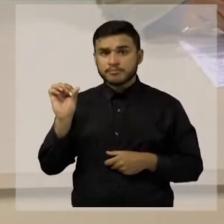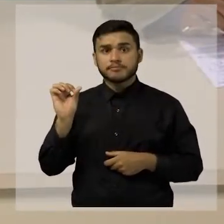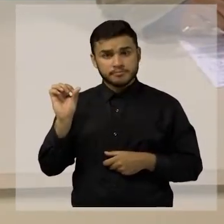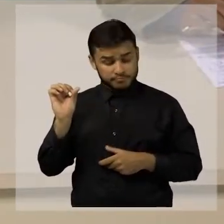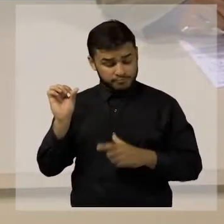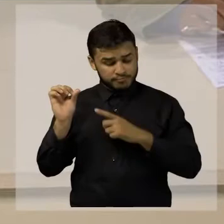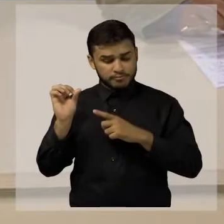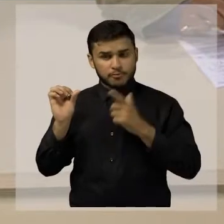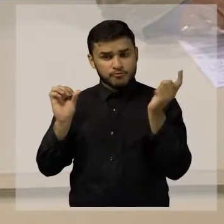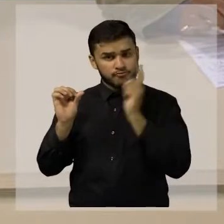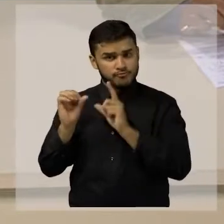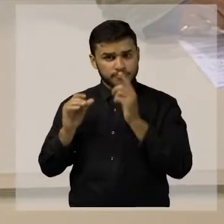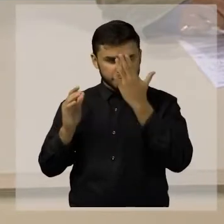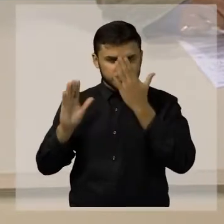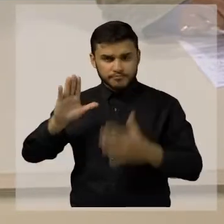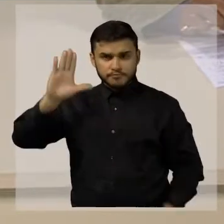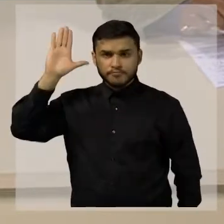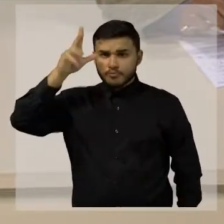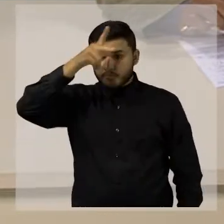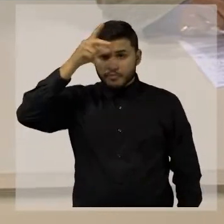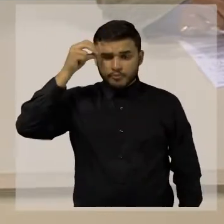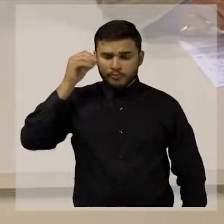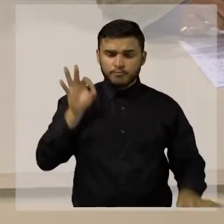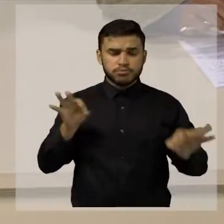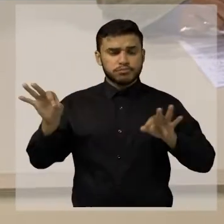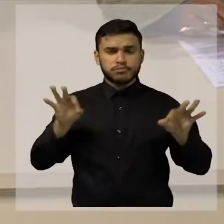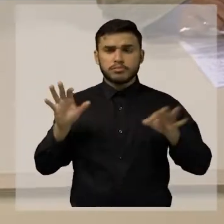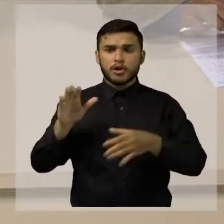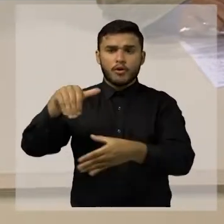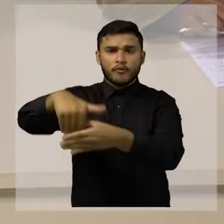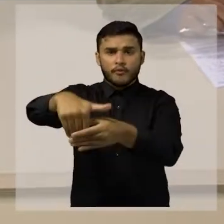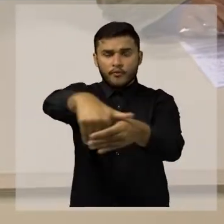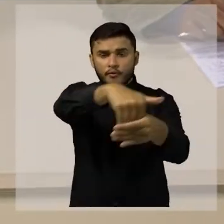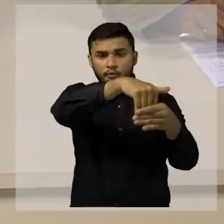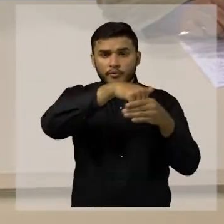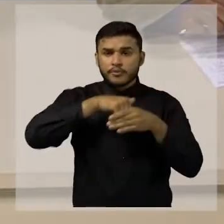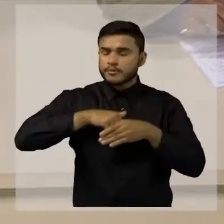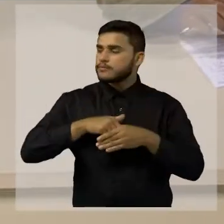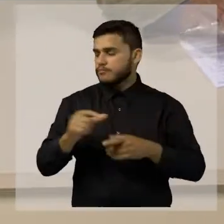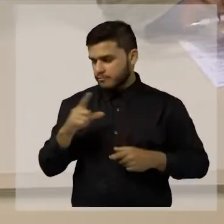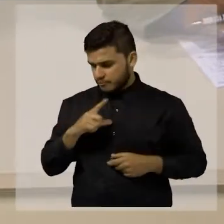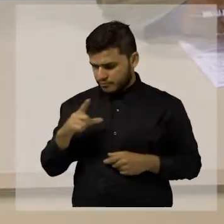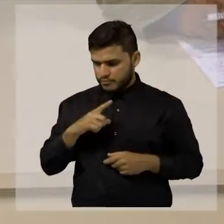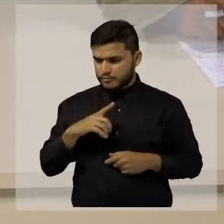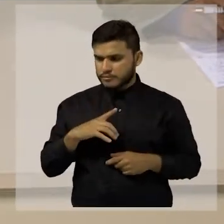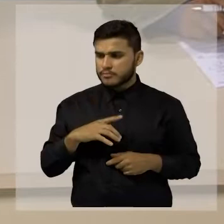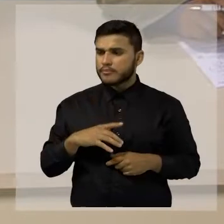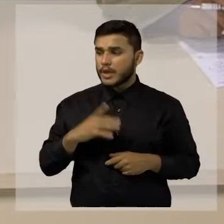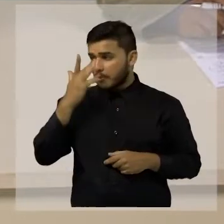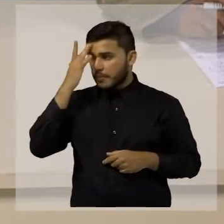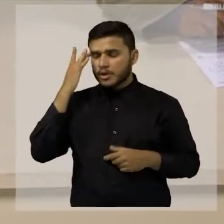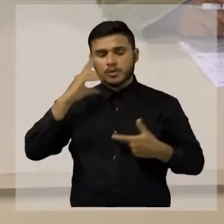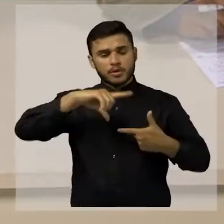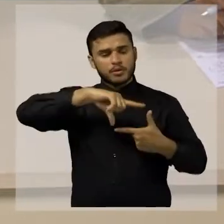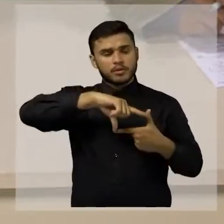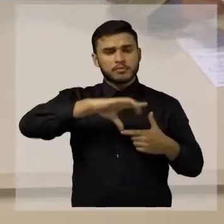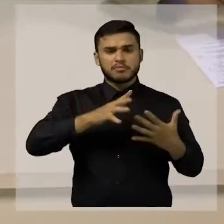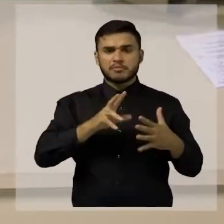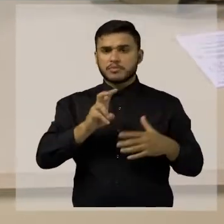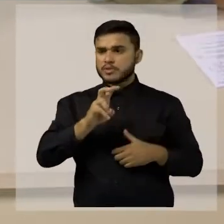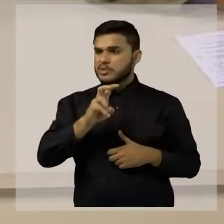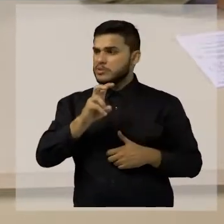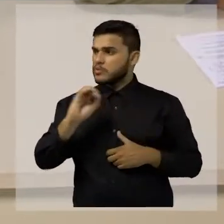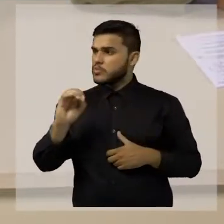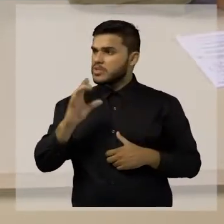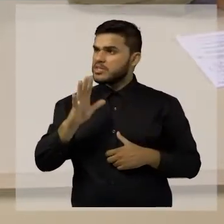estrutura maior do que ele, mas ali ele mostrou que tinha um eleitorado conservador de 50 a 60 mil votos,